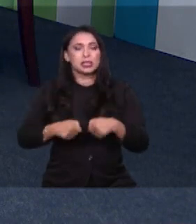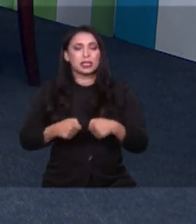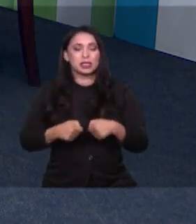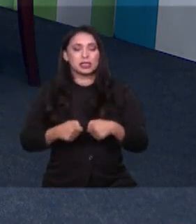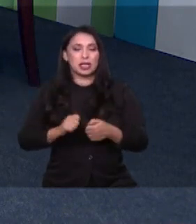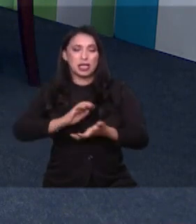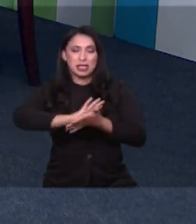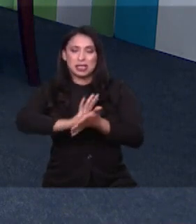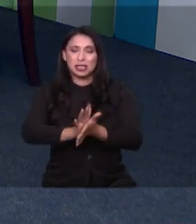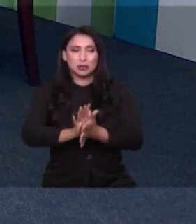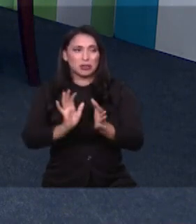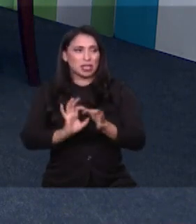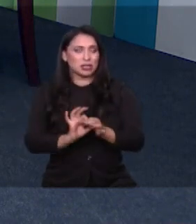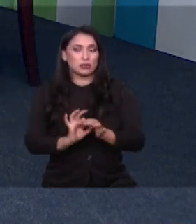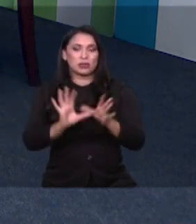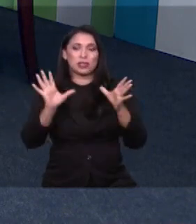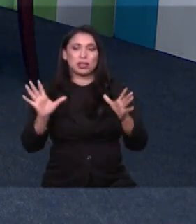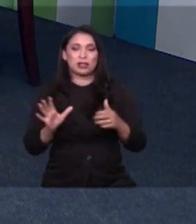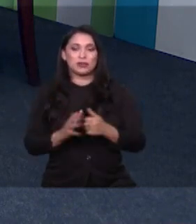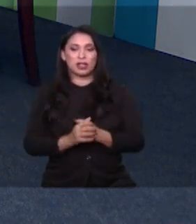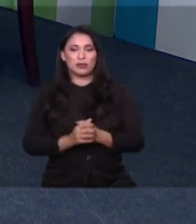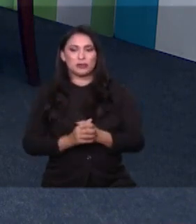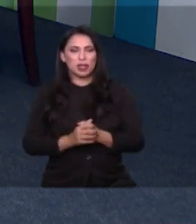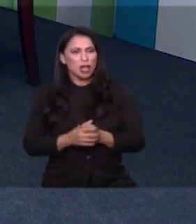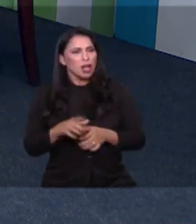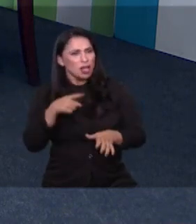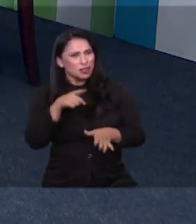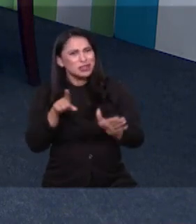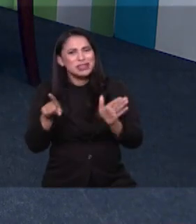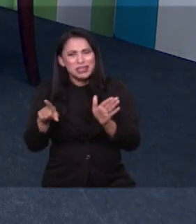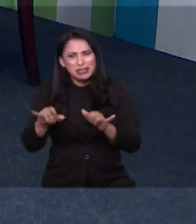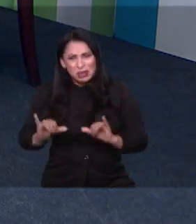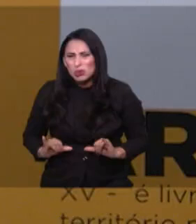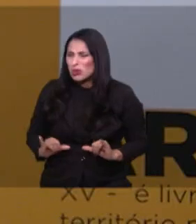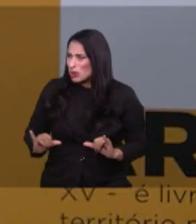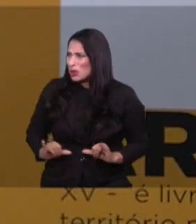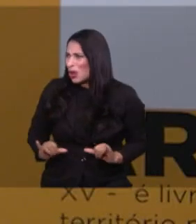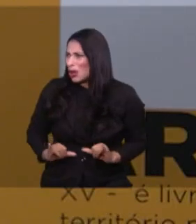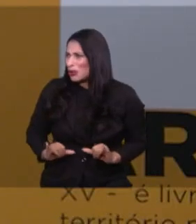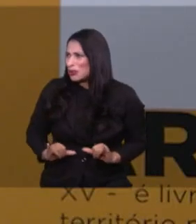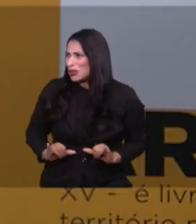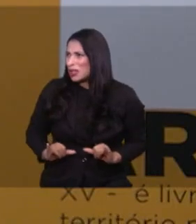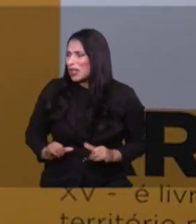dessa discriminação. E a senhora sofre muito preconceito, doutora Nadine?